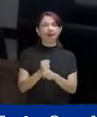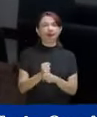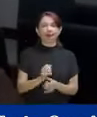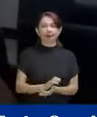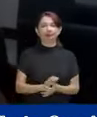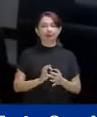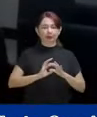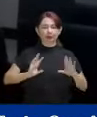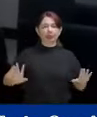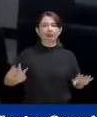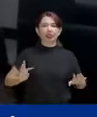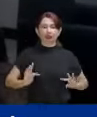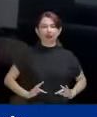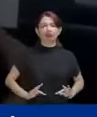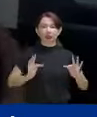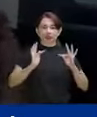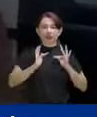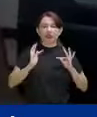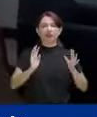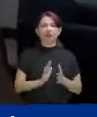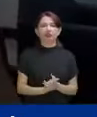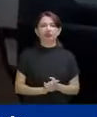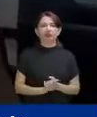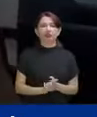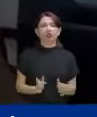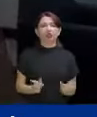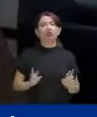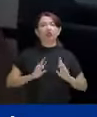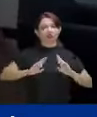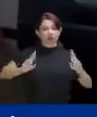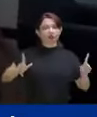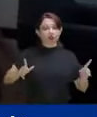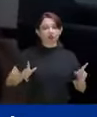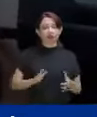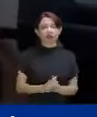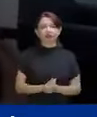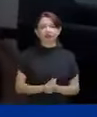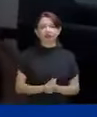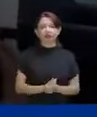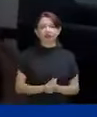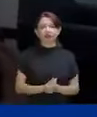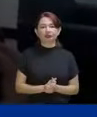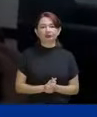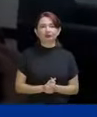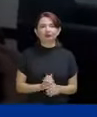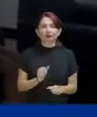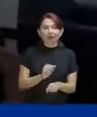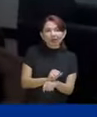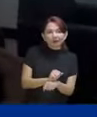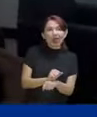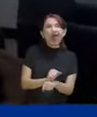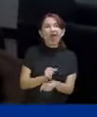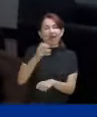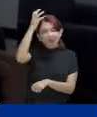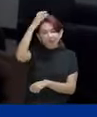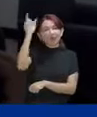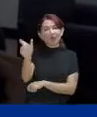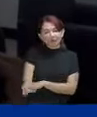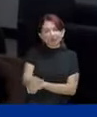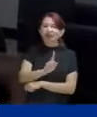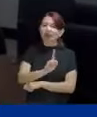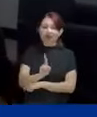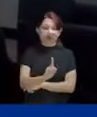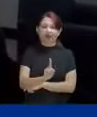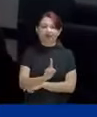técnica, circunstância que nesse feito é totalmente alheia à parte exequente, ou seja, não houve morosidade por culpa exclusiva da